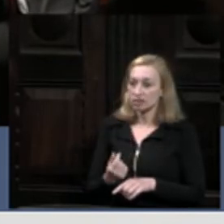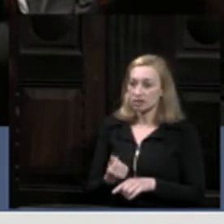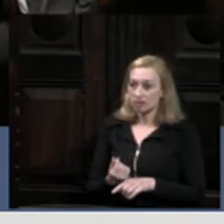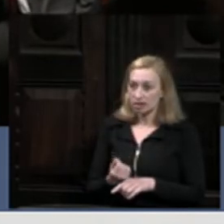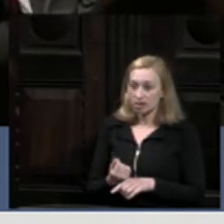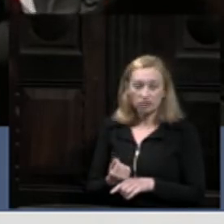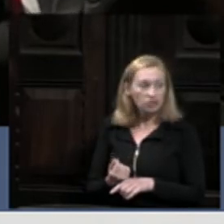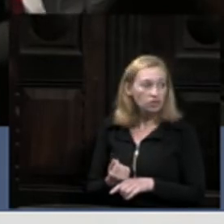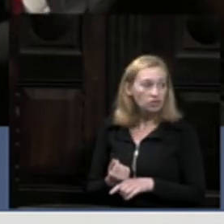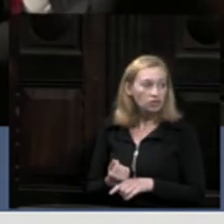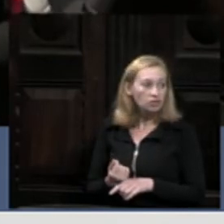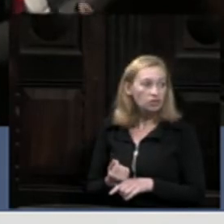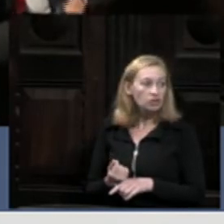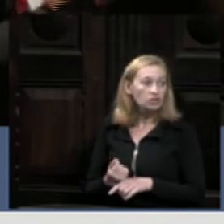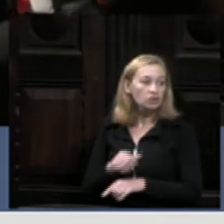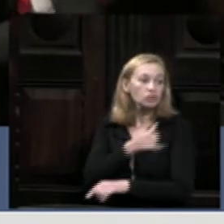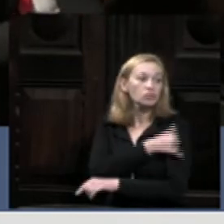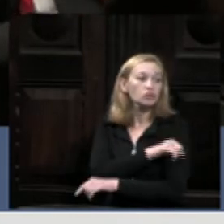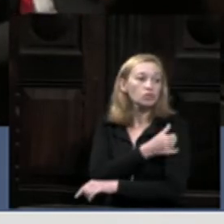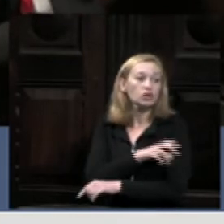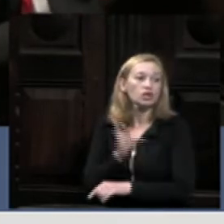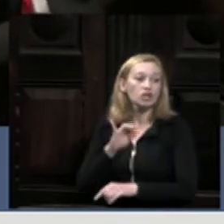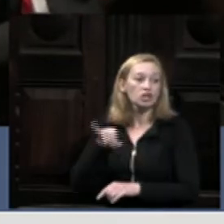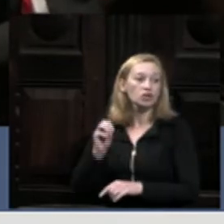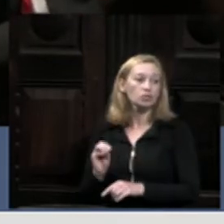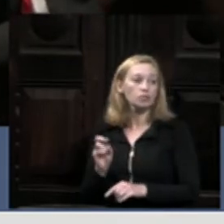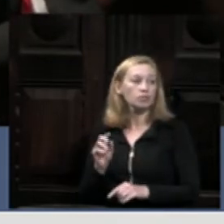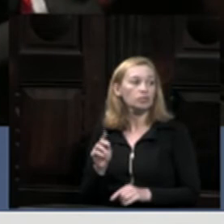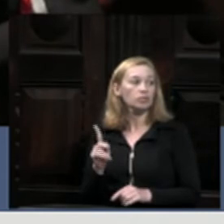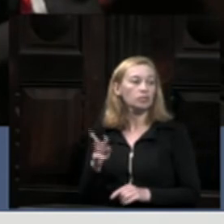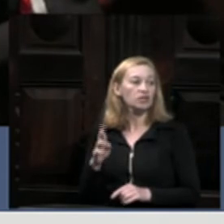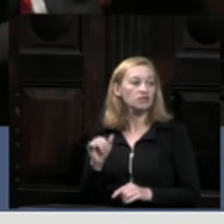Financeiro do Rio Previdência.